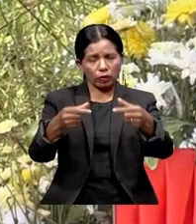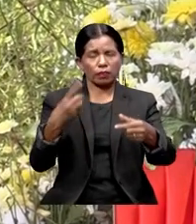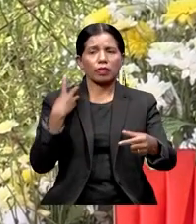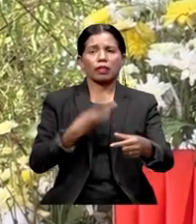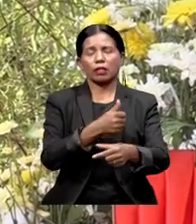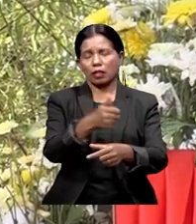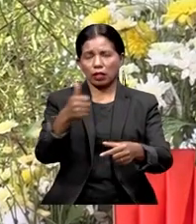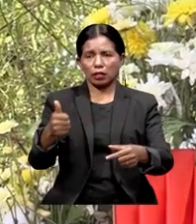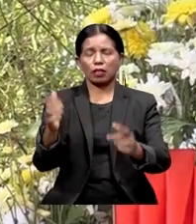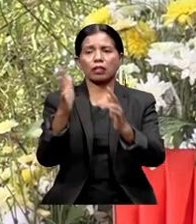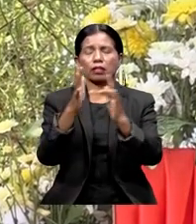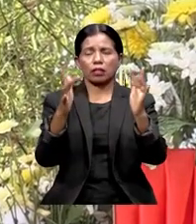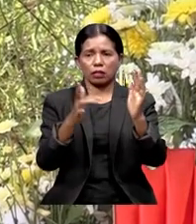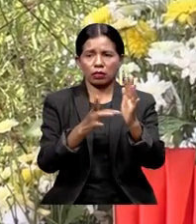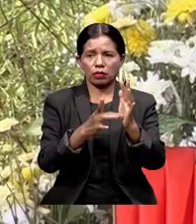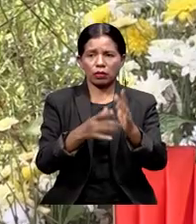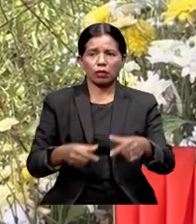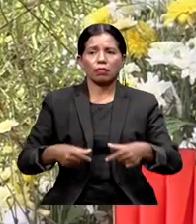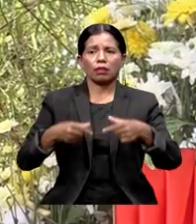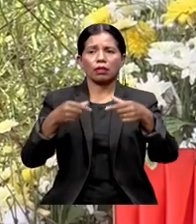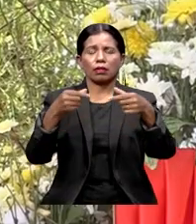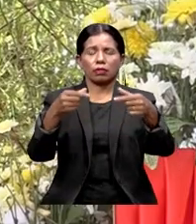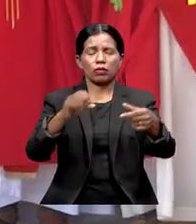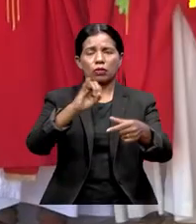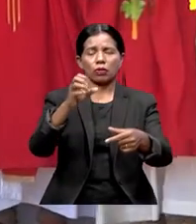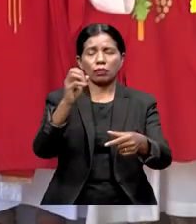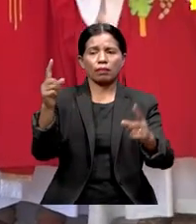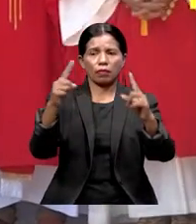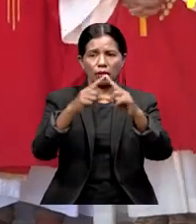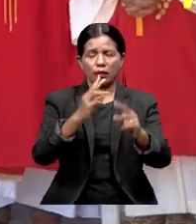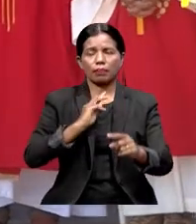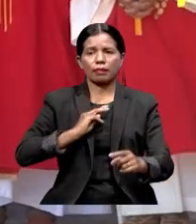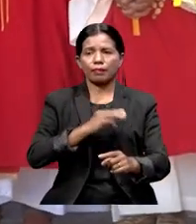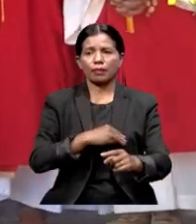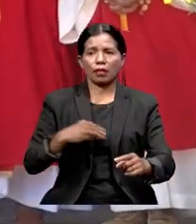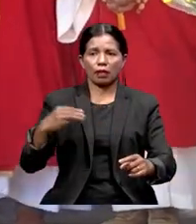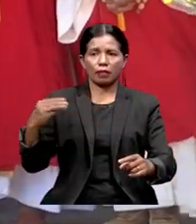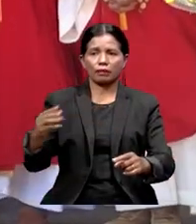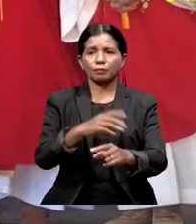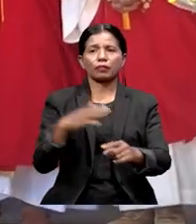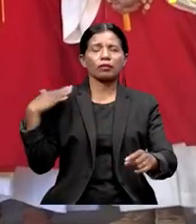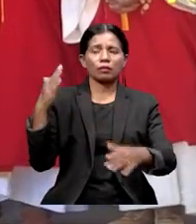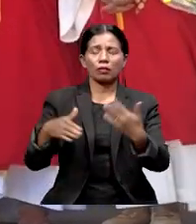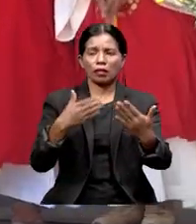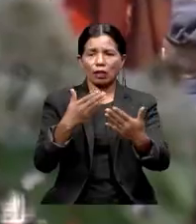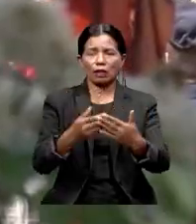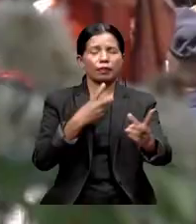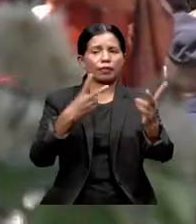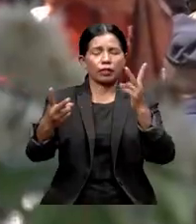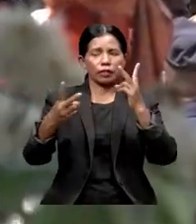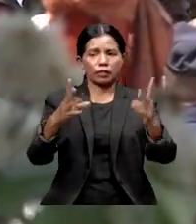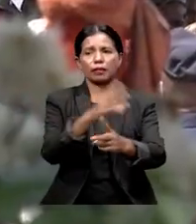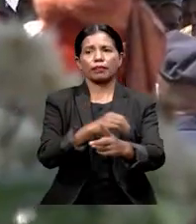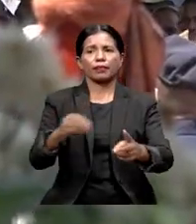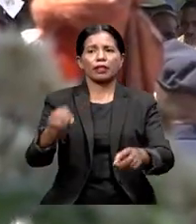Cristo entrega João Barmaria. Além de encerrar a Jornada Nacional de Juventude, encerramos visita Cruz Jovem